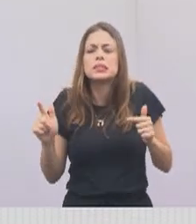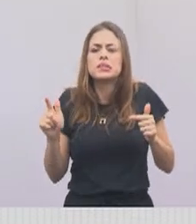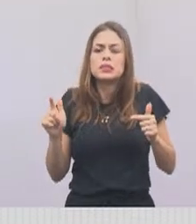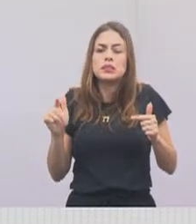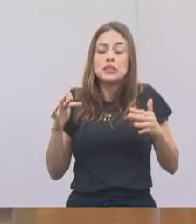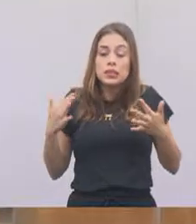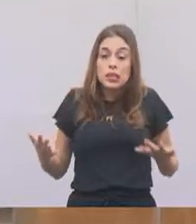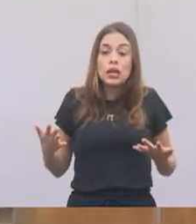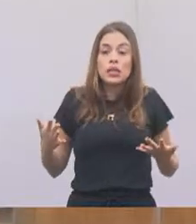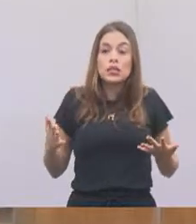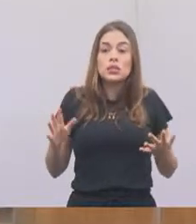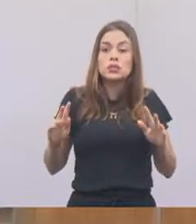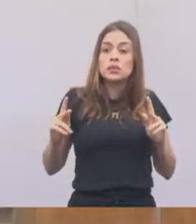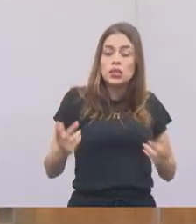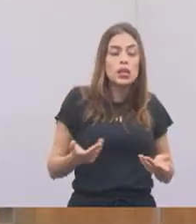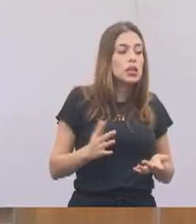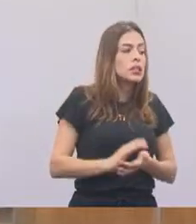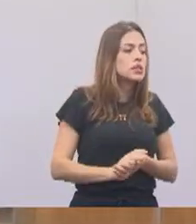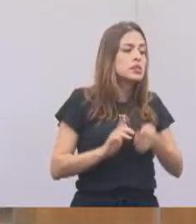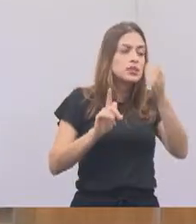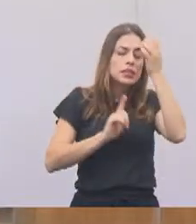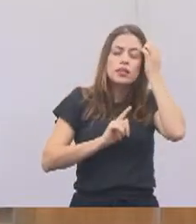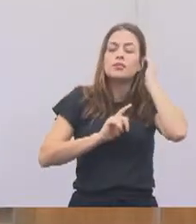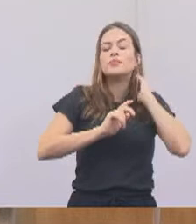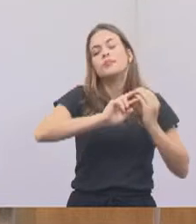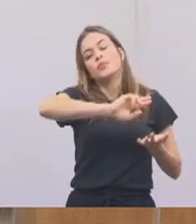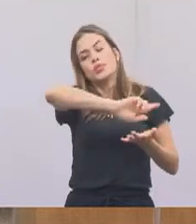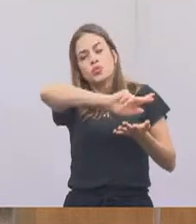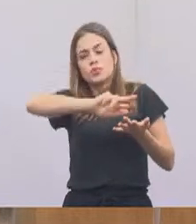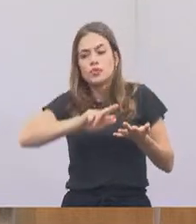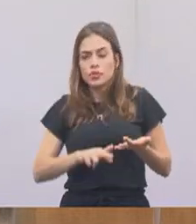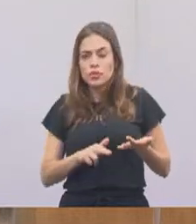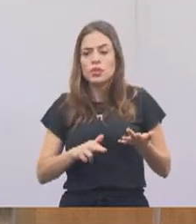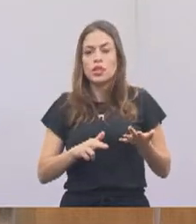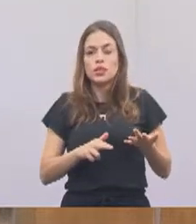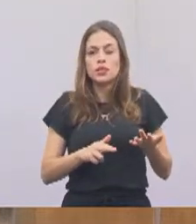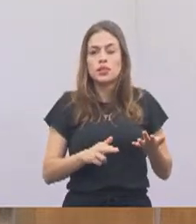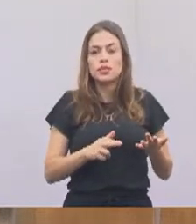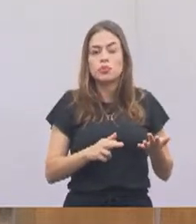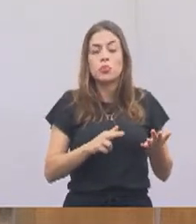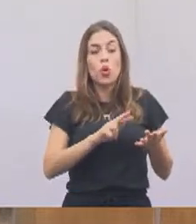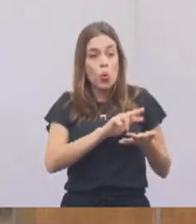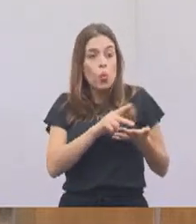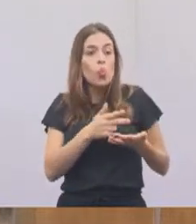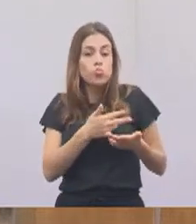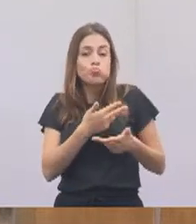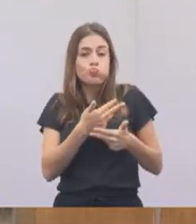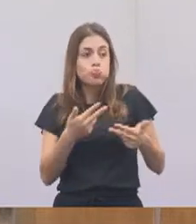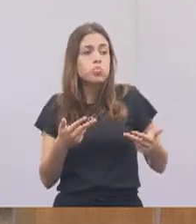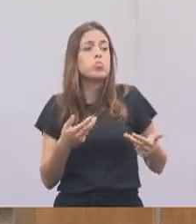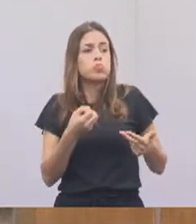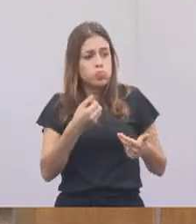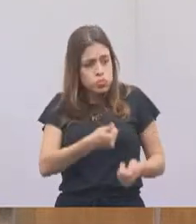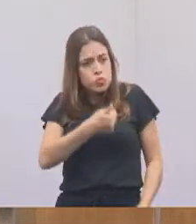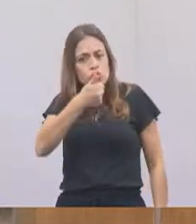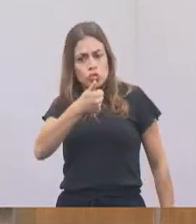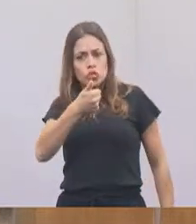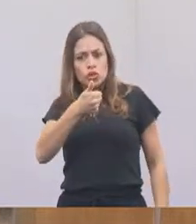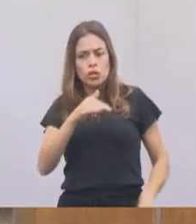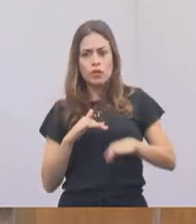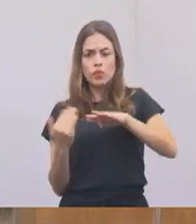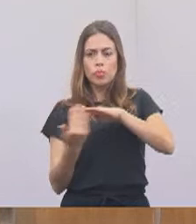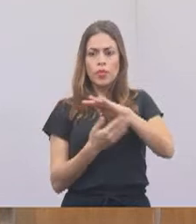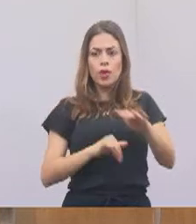considerar que nós tivemos muitas intervenções positivas no bairro Igarapés. Essa administração fez bastante coisa no